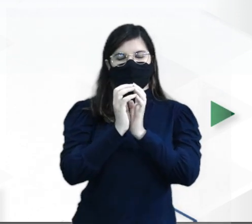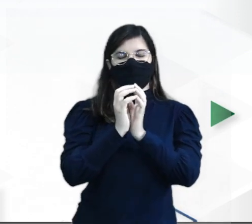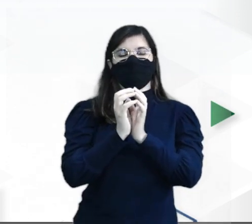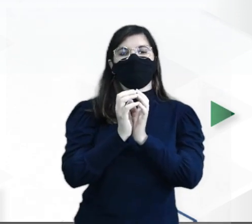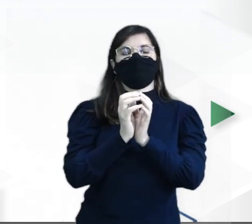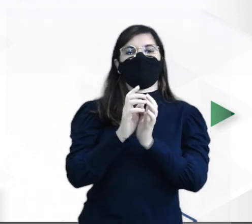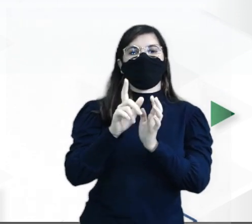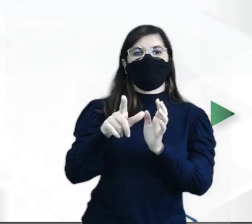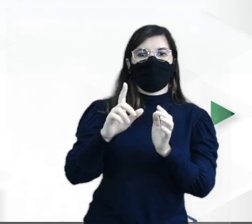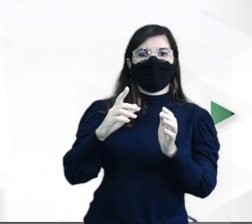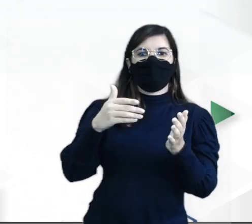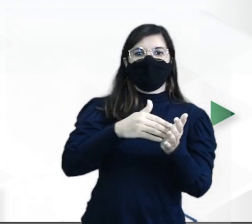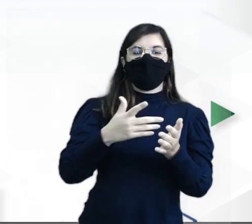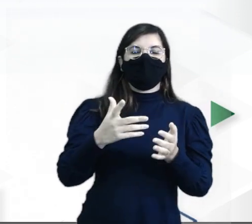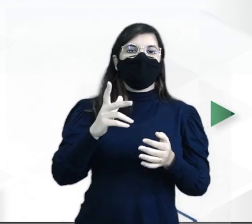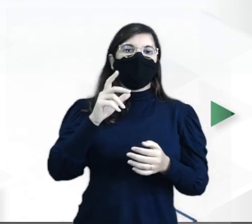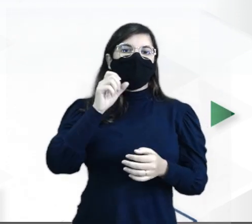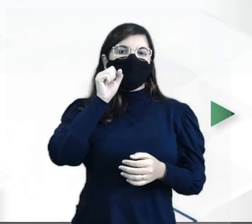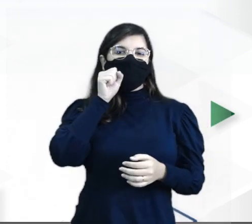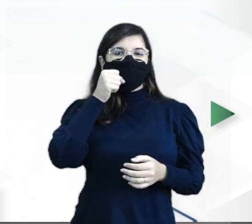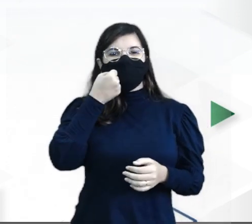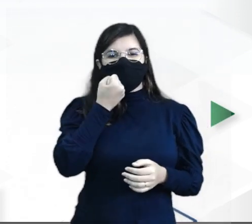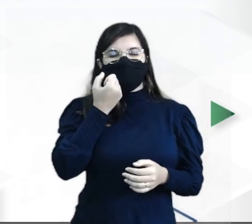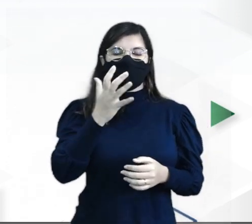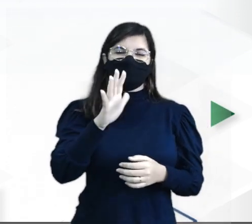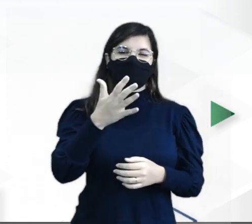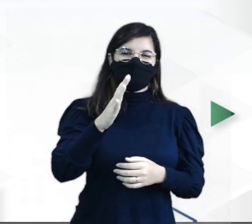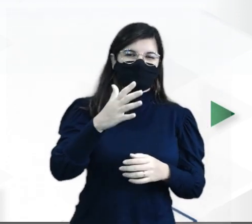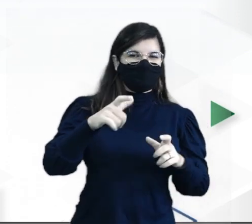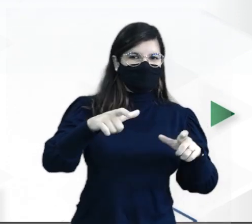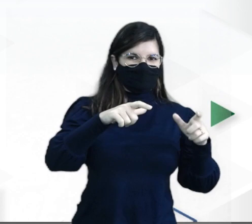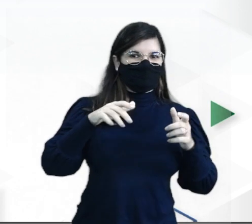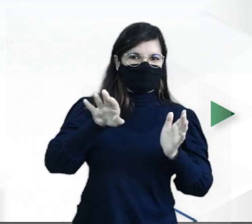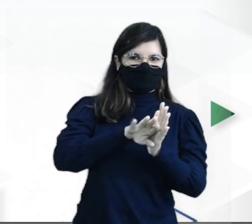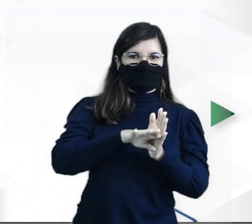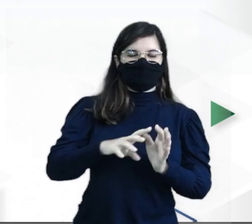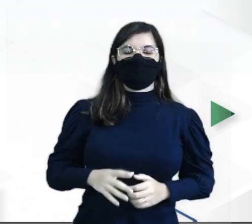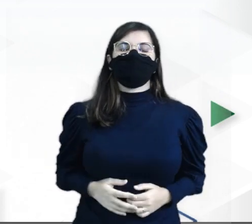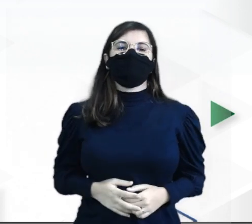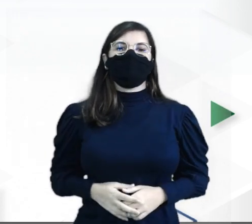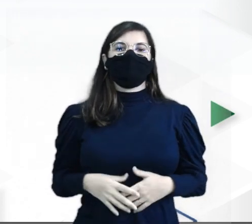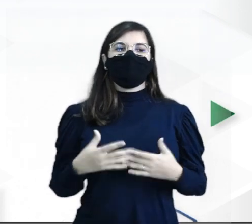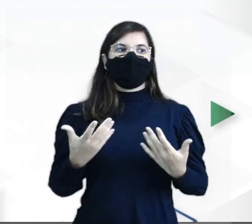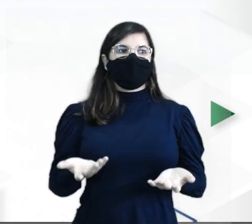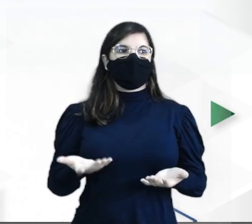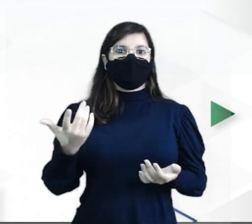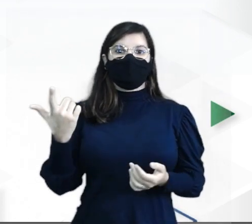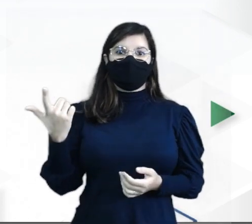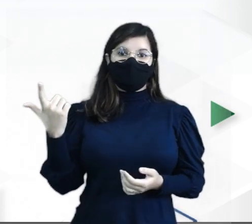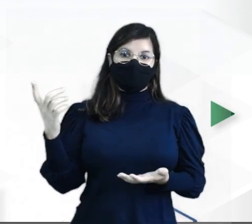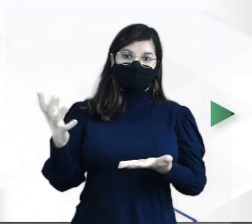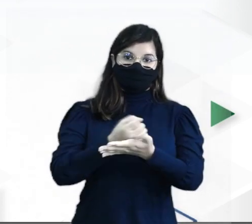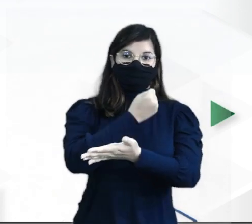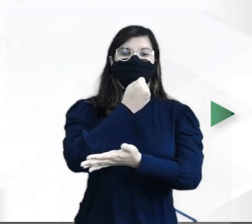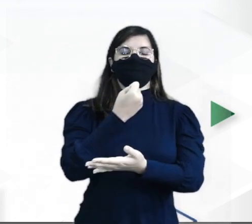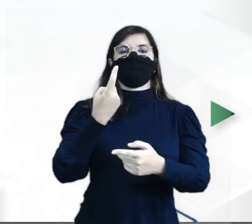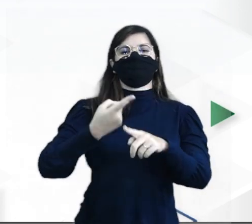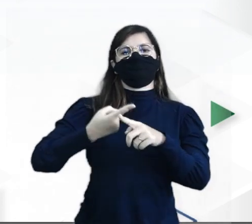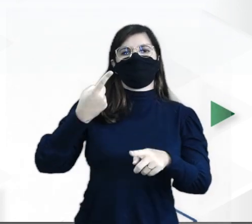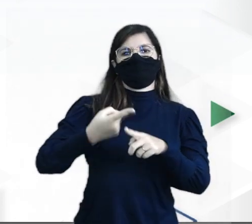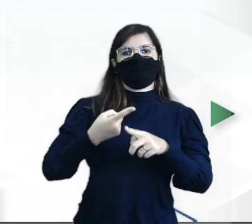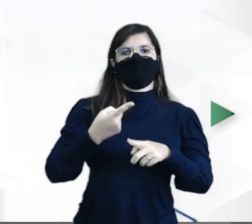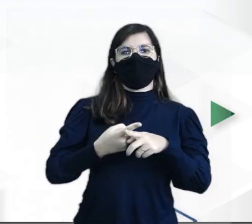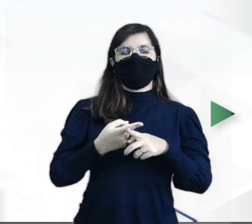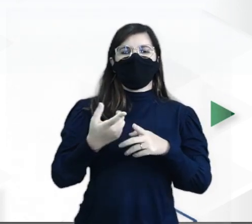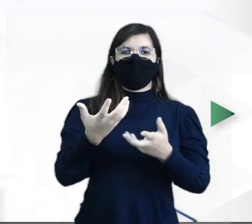inclusive até Sergipe mais ou menos aquela região ali Tá certo então essa essa conquista porque Professor os holandeses